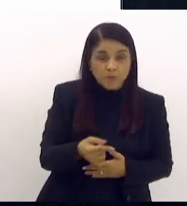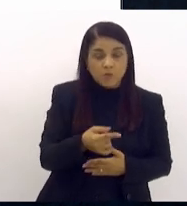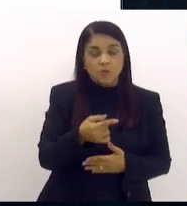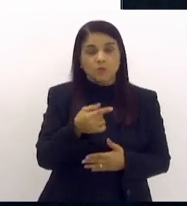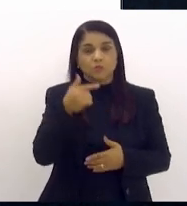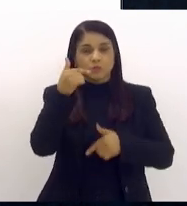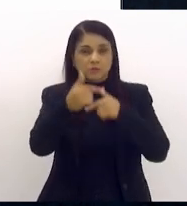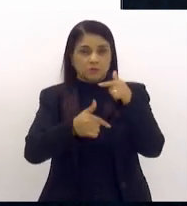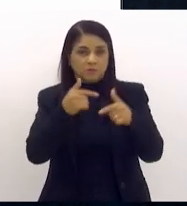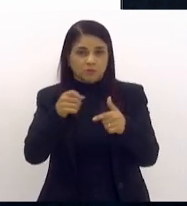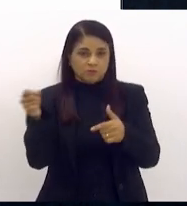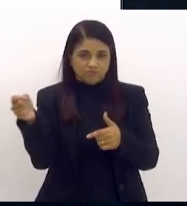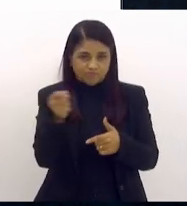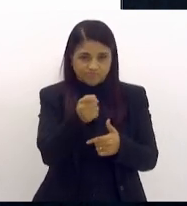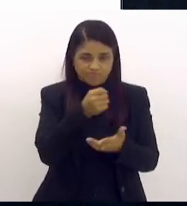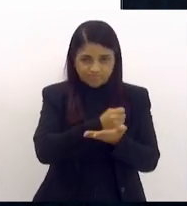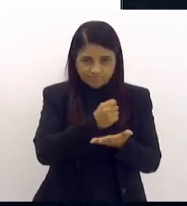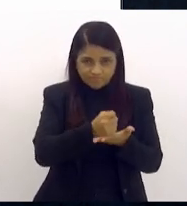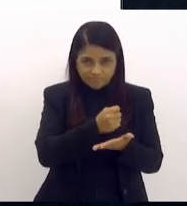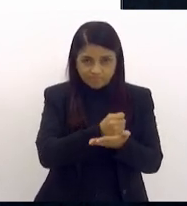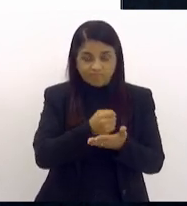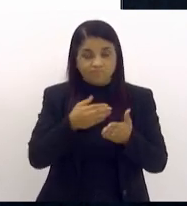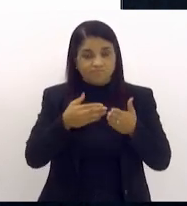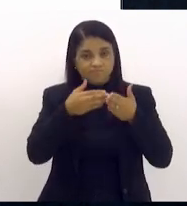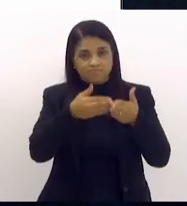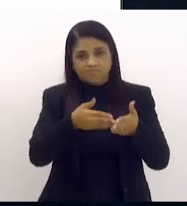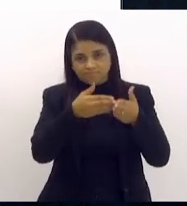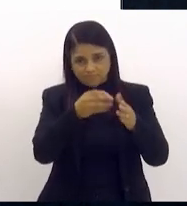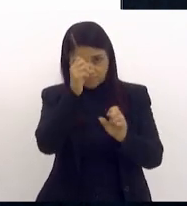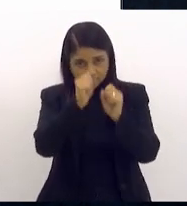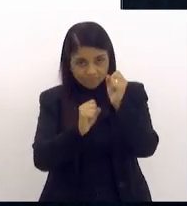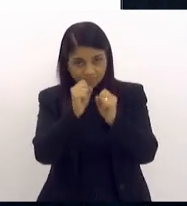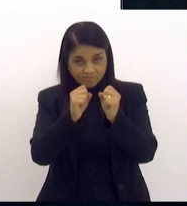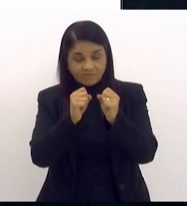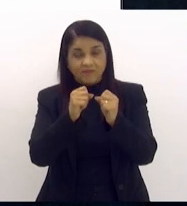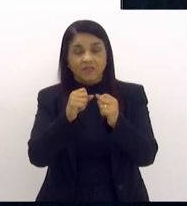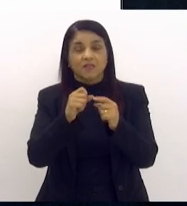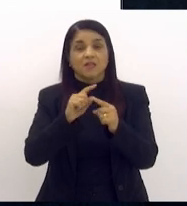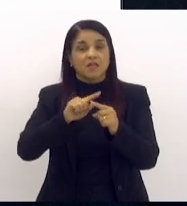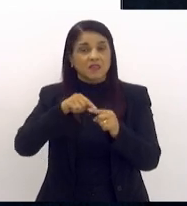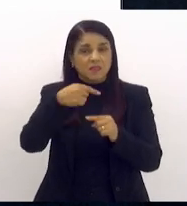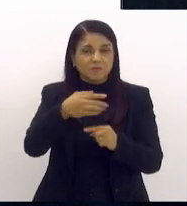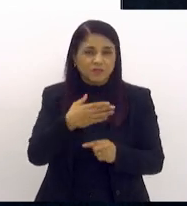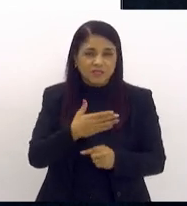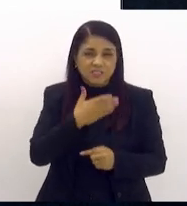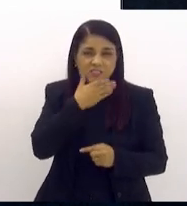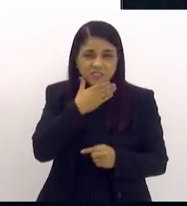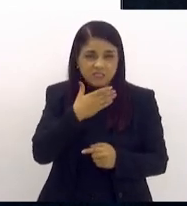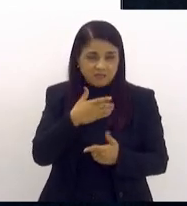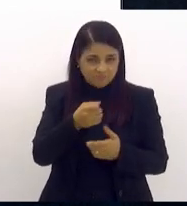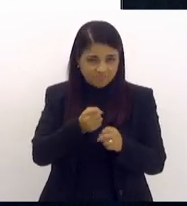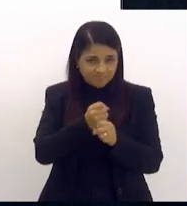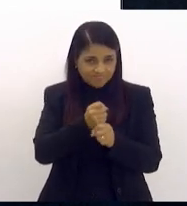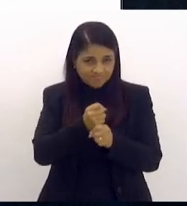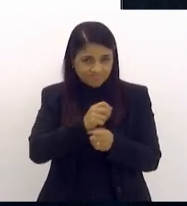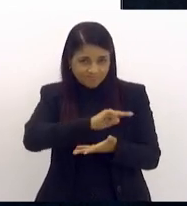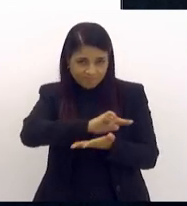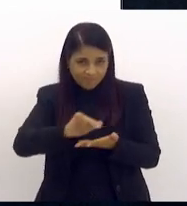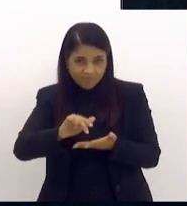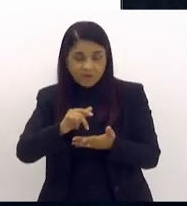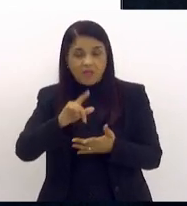diretos formais na indústria naval no país e depois de toda essa crise dos últimos anos caiu para